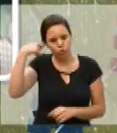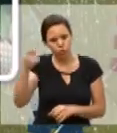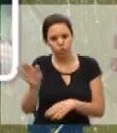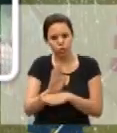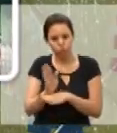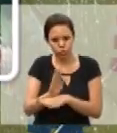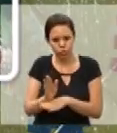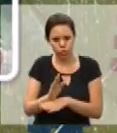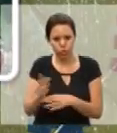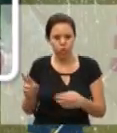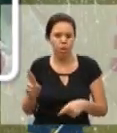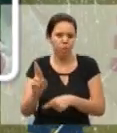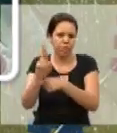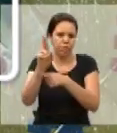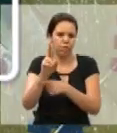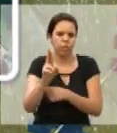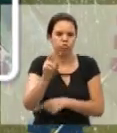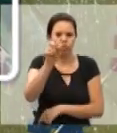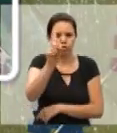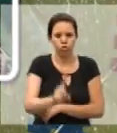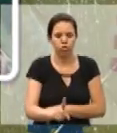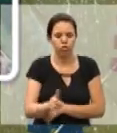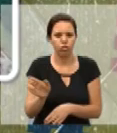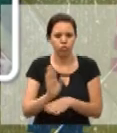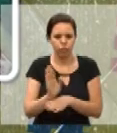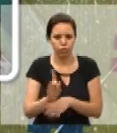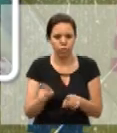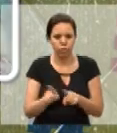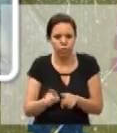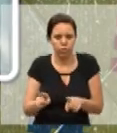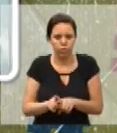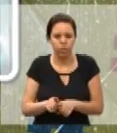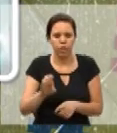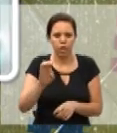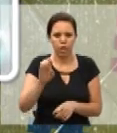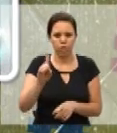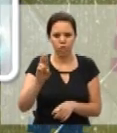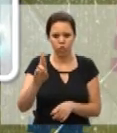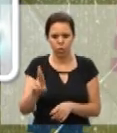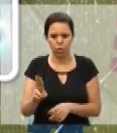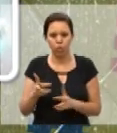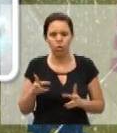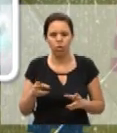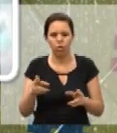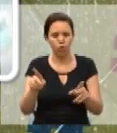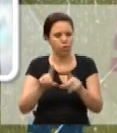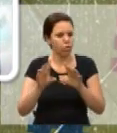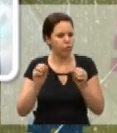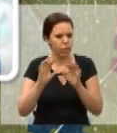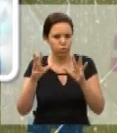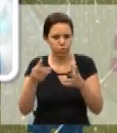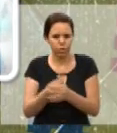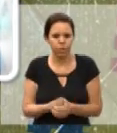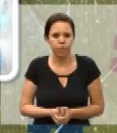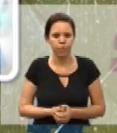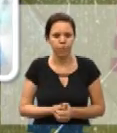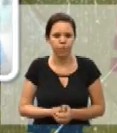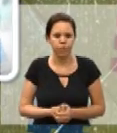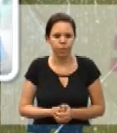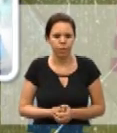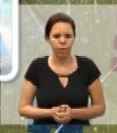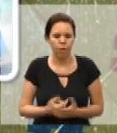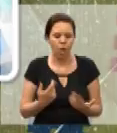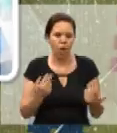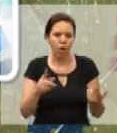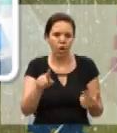Ottaviano, sim, que é o diretor, né, do filme, e diretor, editor, faz tudo, né? Tudo, né? Na verdade, assim, aquilo